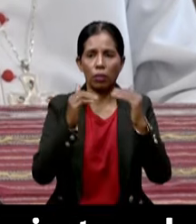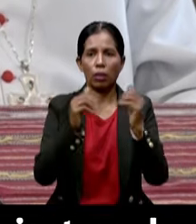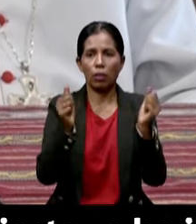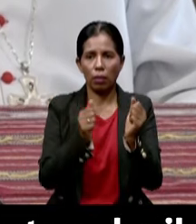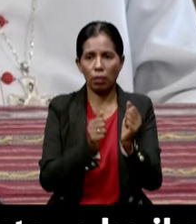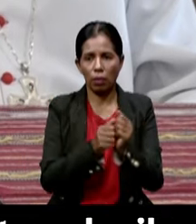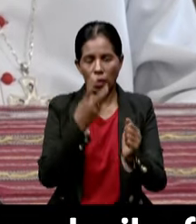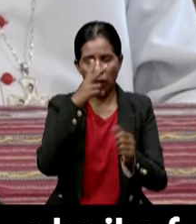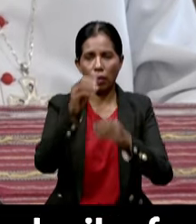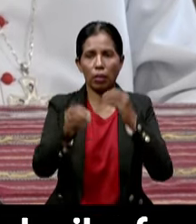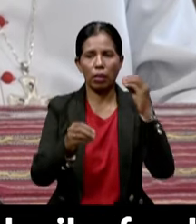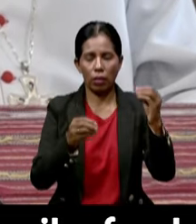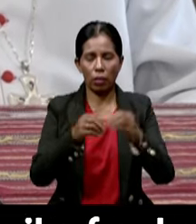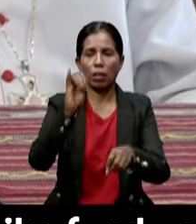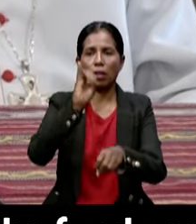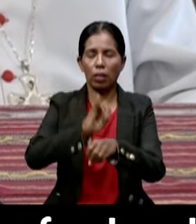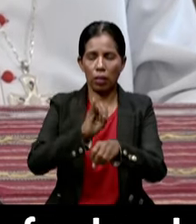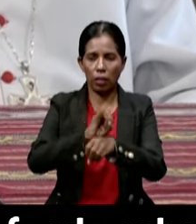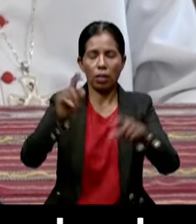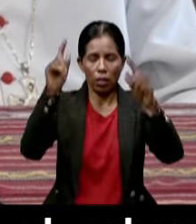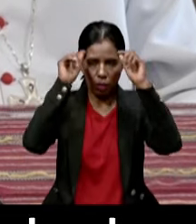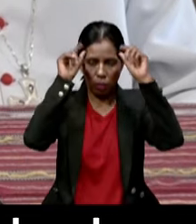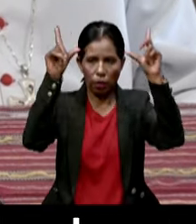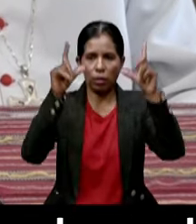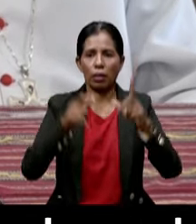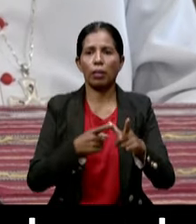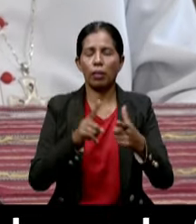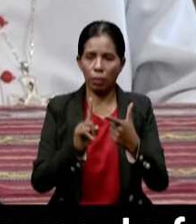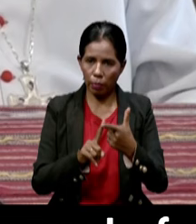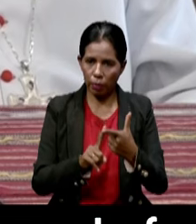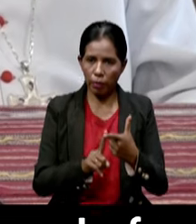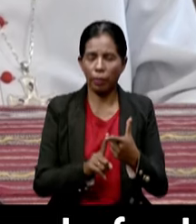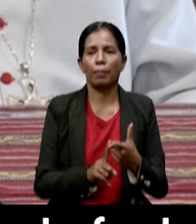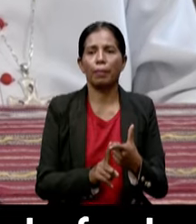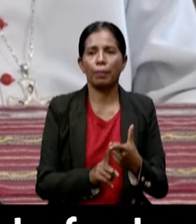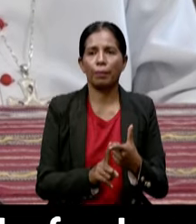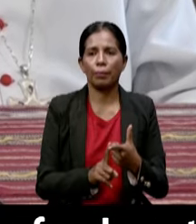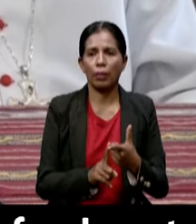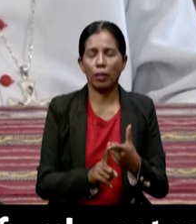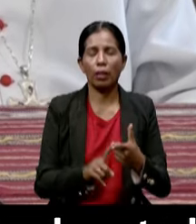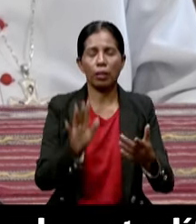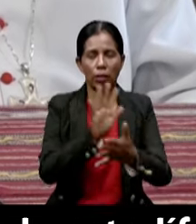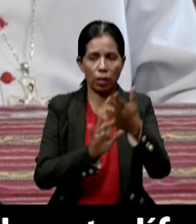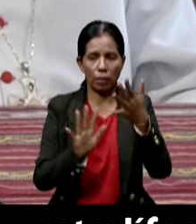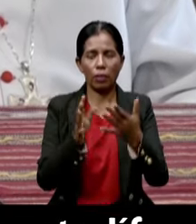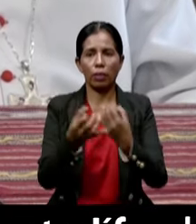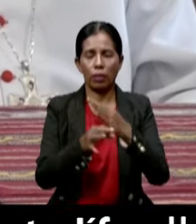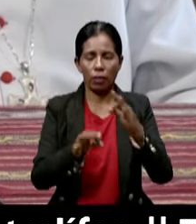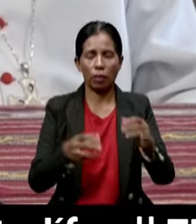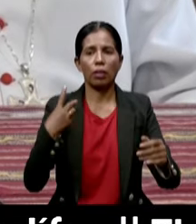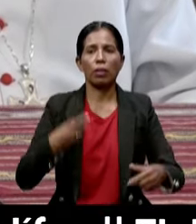acolher oficialmente em nome da Igreja Timorense. Depois desta cerimônia de